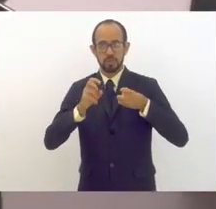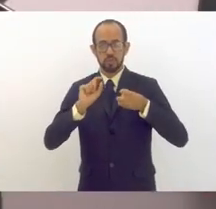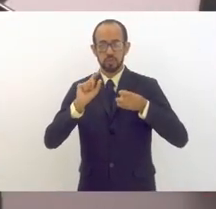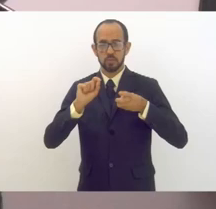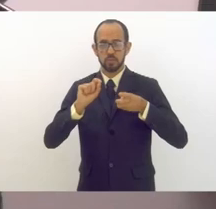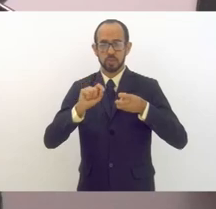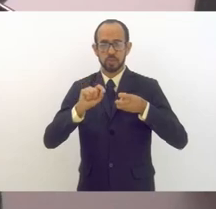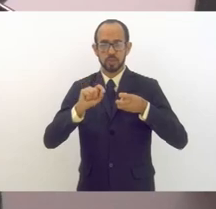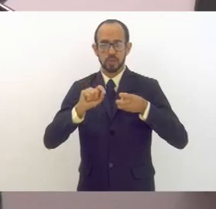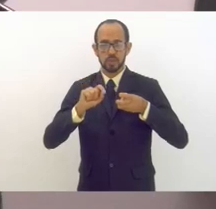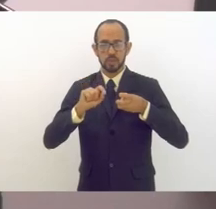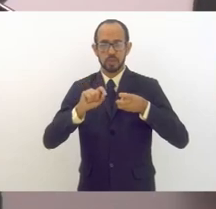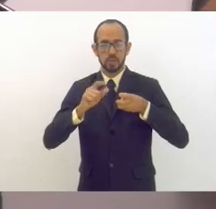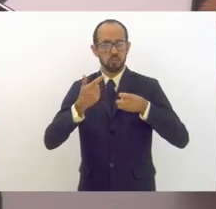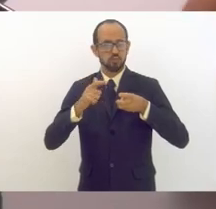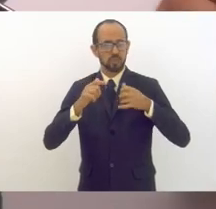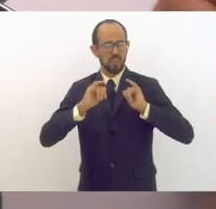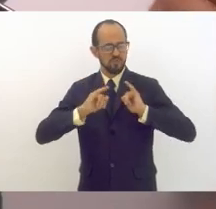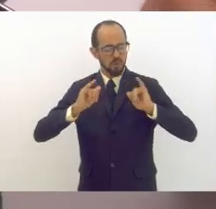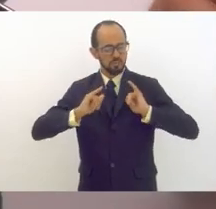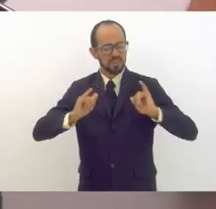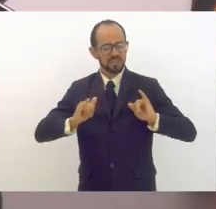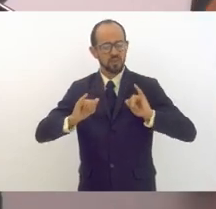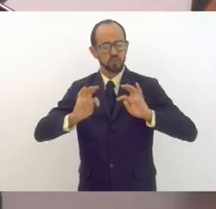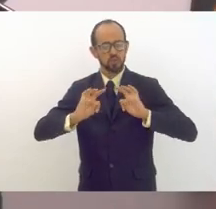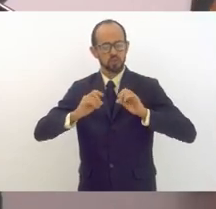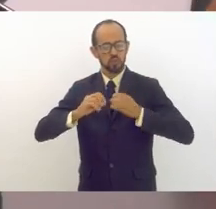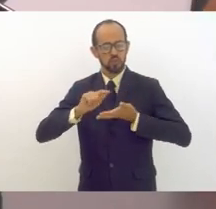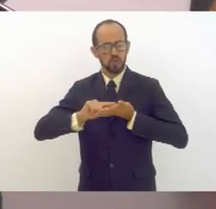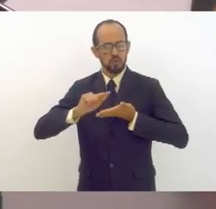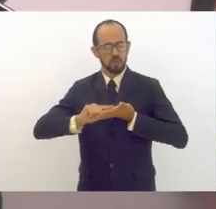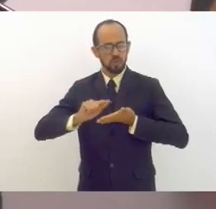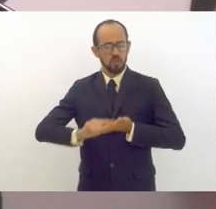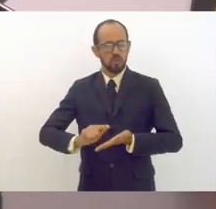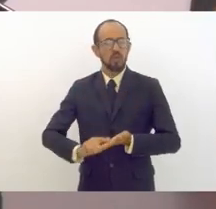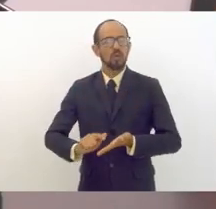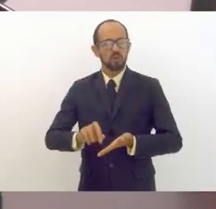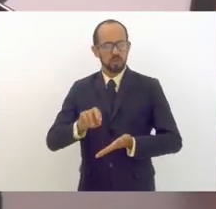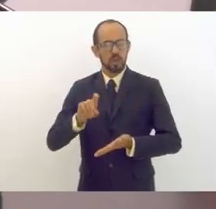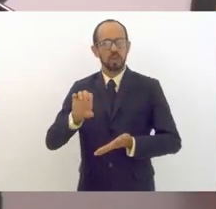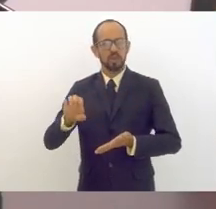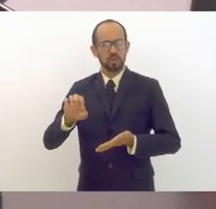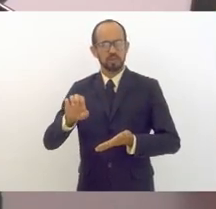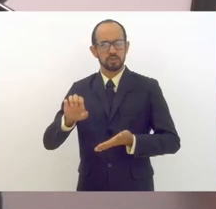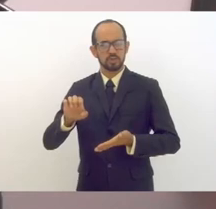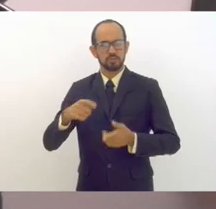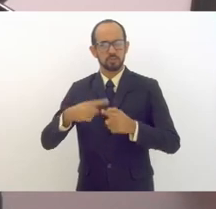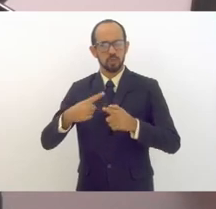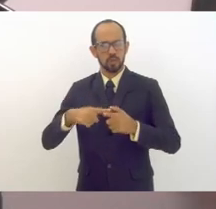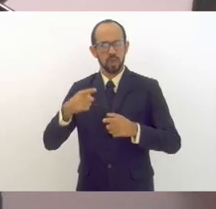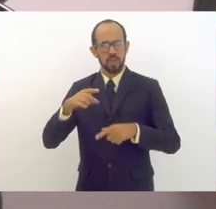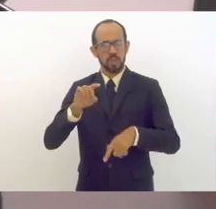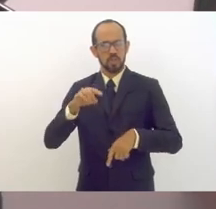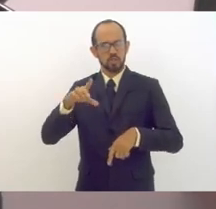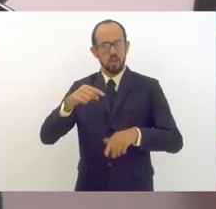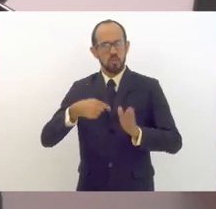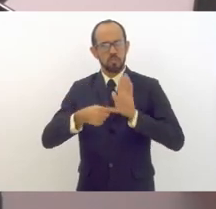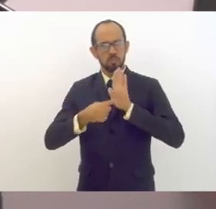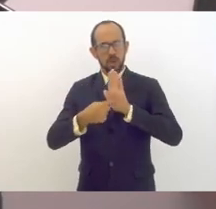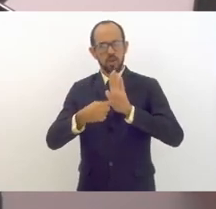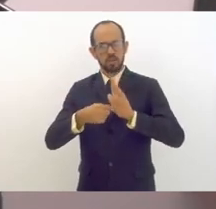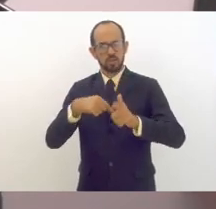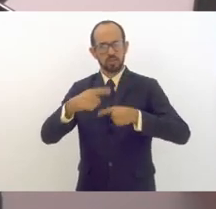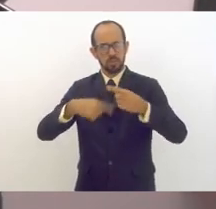não informa todas as vacâncias da rede, né, porque elas só estão mencionadas aquelas posteriores